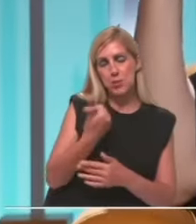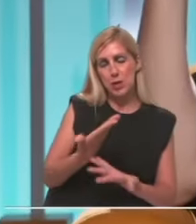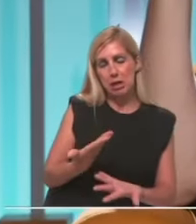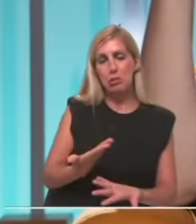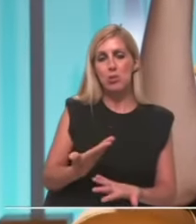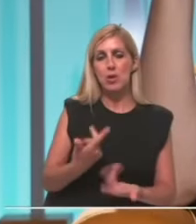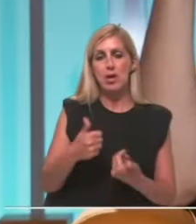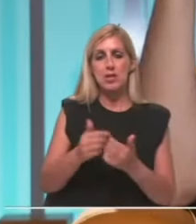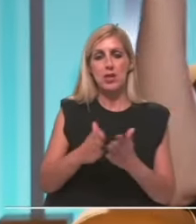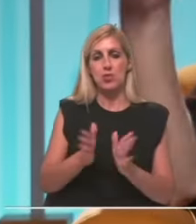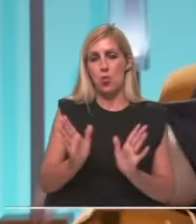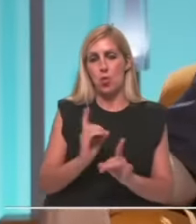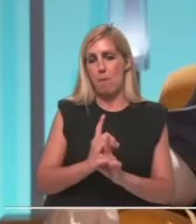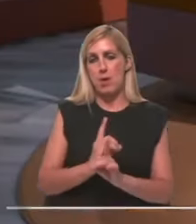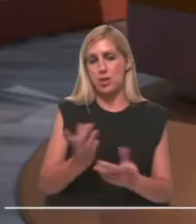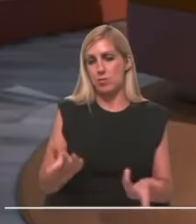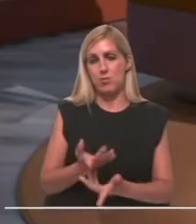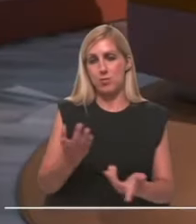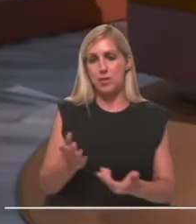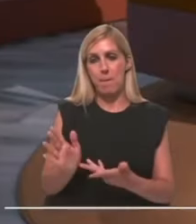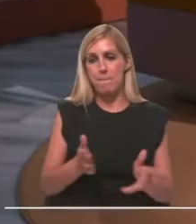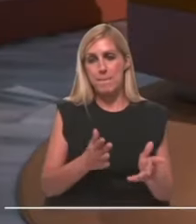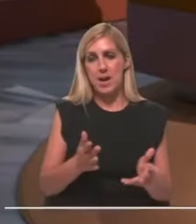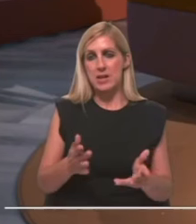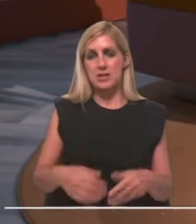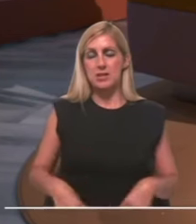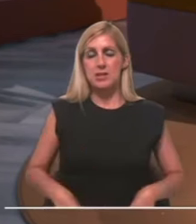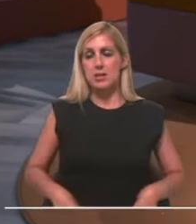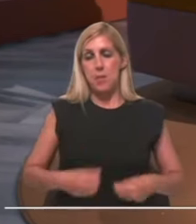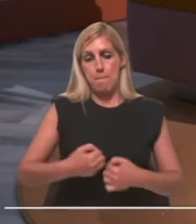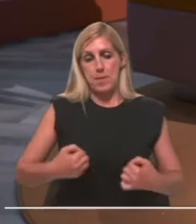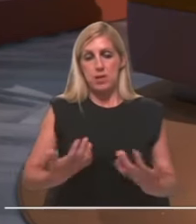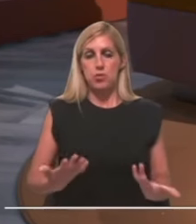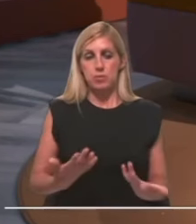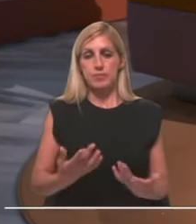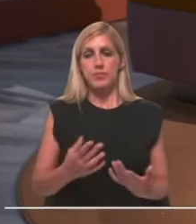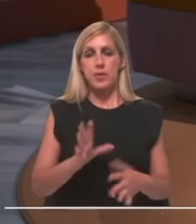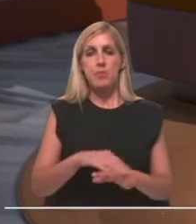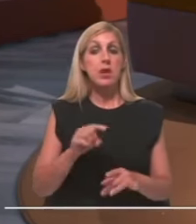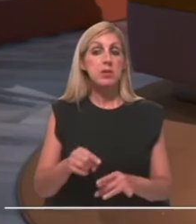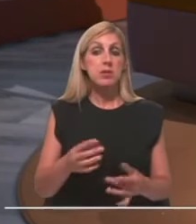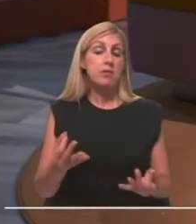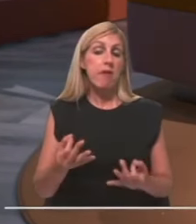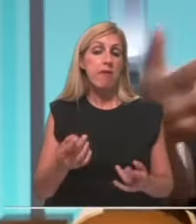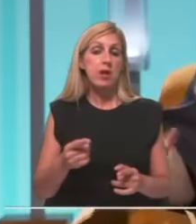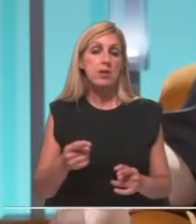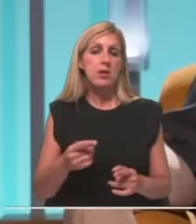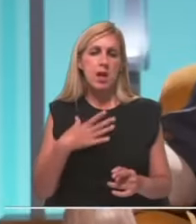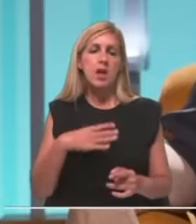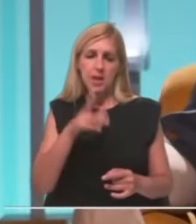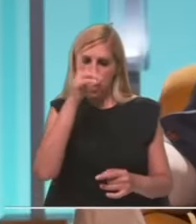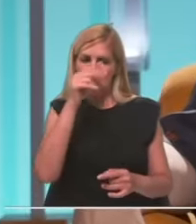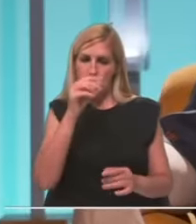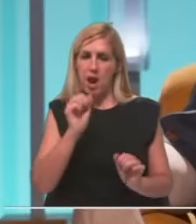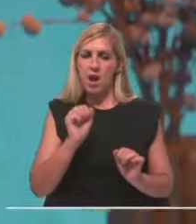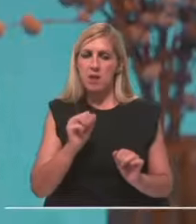mas isso é em todo sítio, claro, óbvio, mas foi aquela parte para mim mais do peso, mas foi mais por aí, foi o facto de ser mais mas queria muito namorar ou não queria